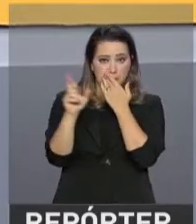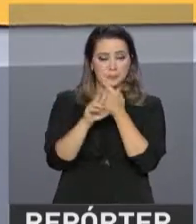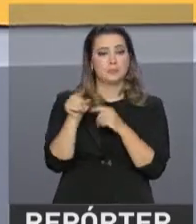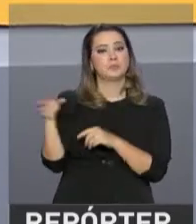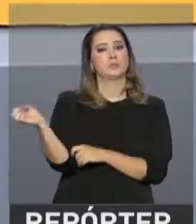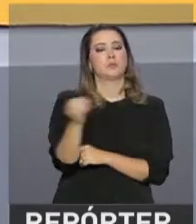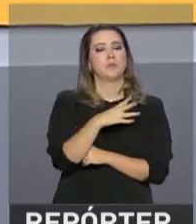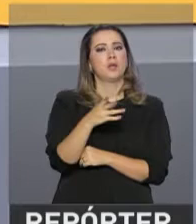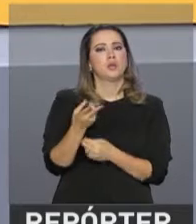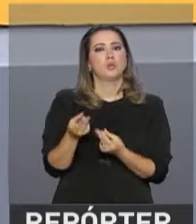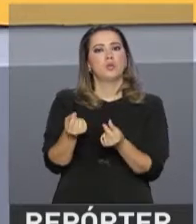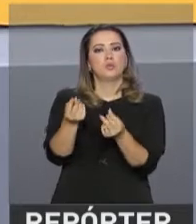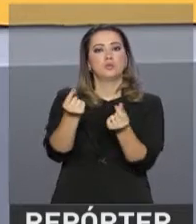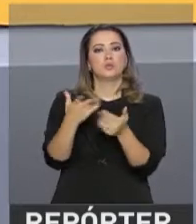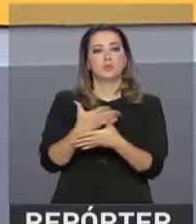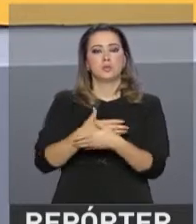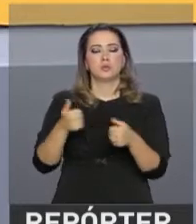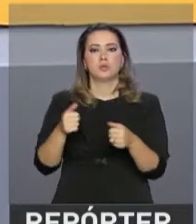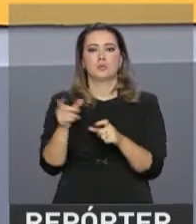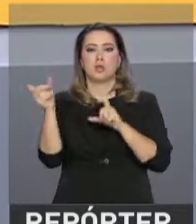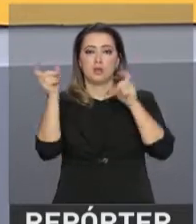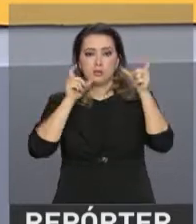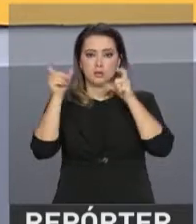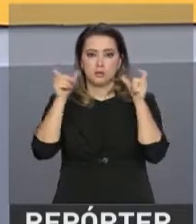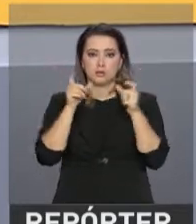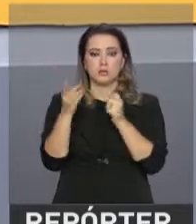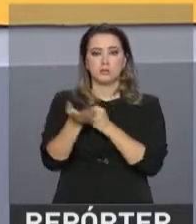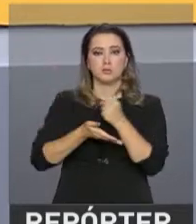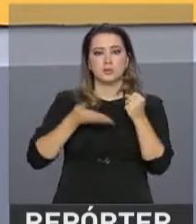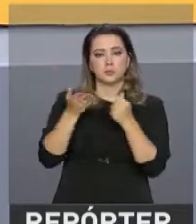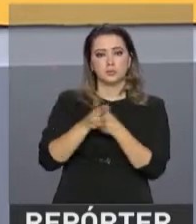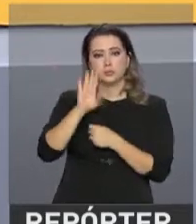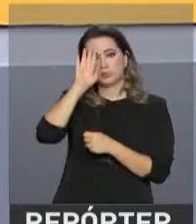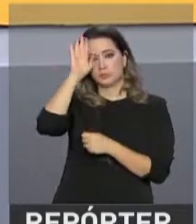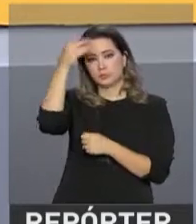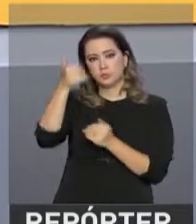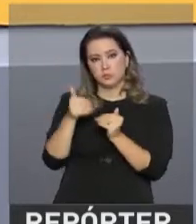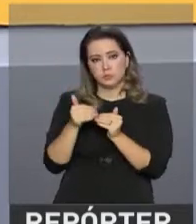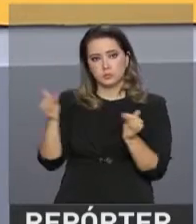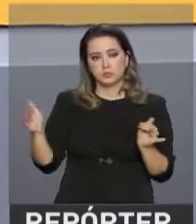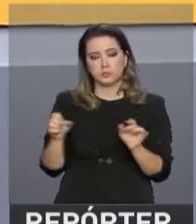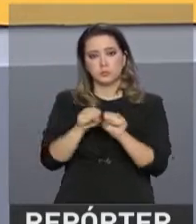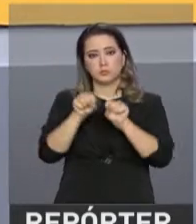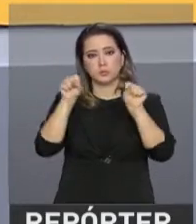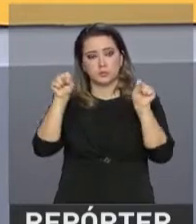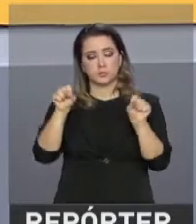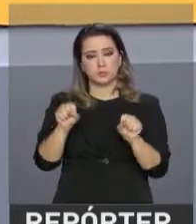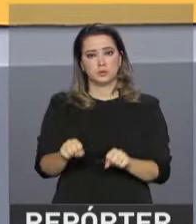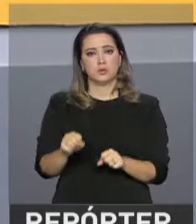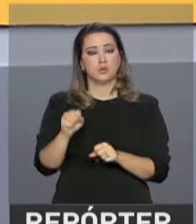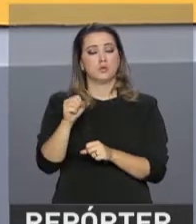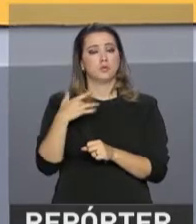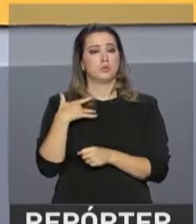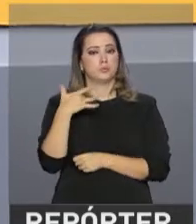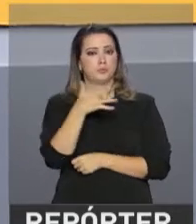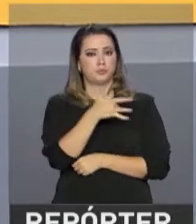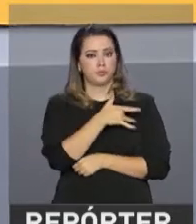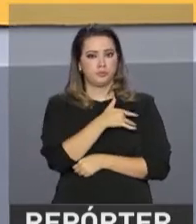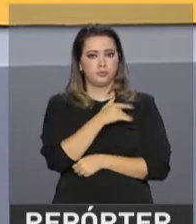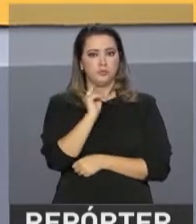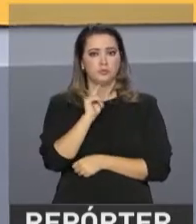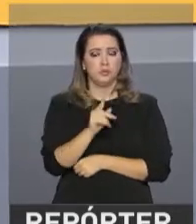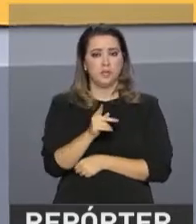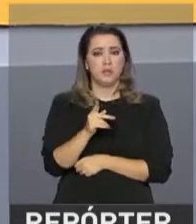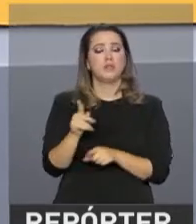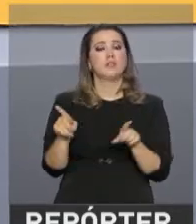recursos para o fortalecimento da atenção básica principal porta de entrada no sistema único de saúde sus segundo